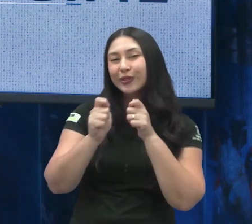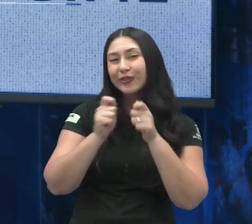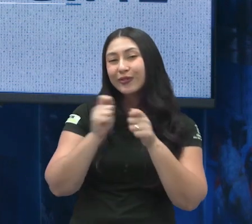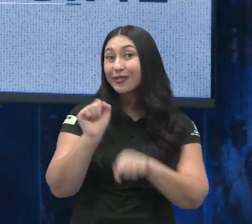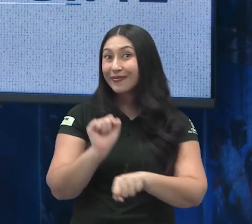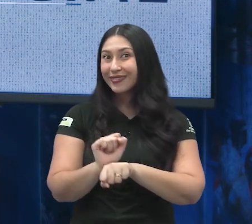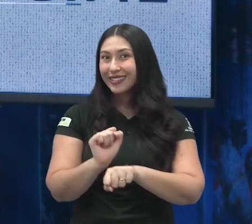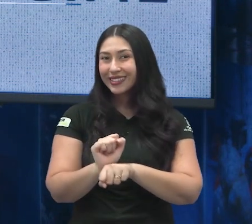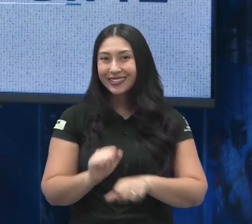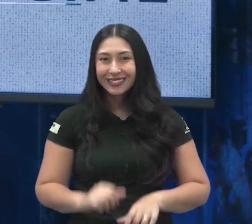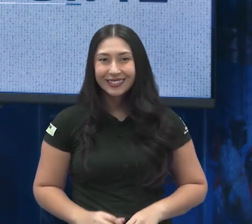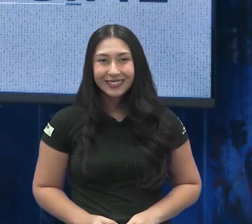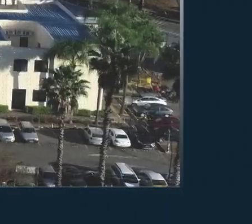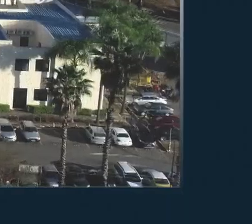mais entrevista. Até já!